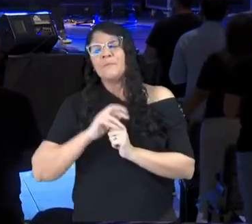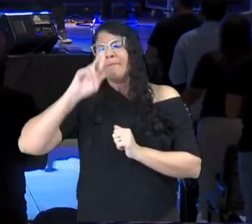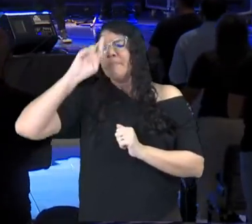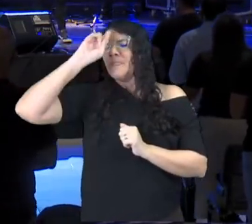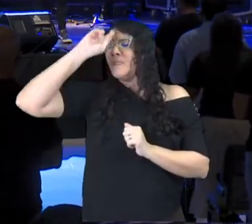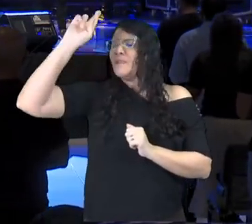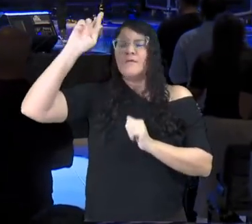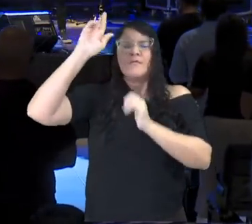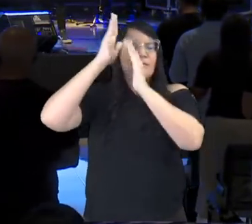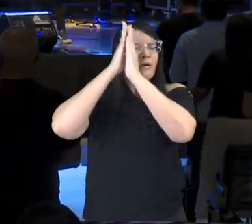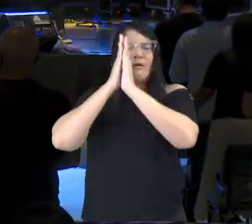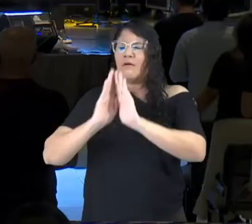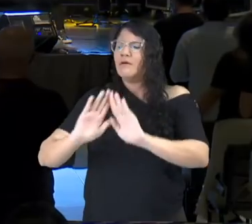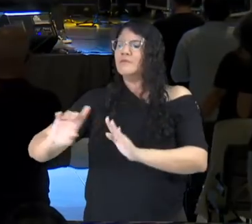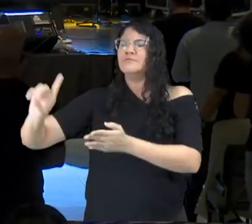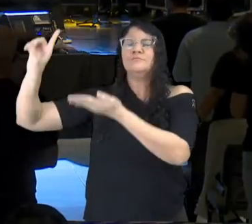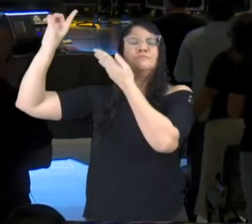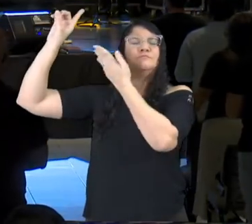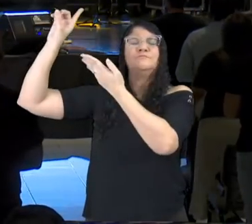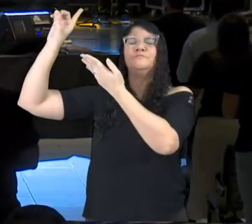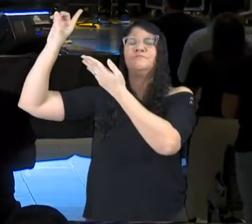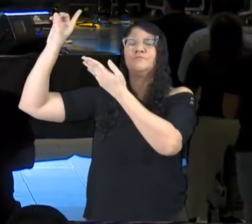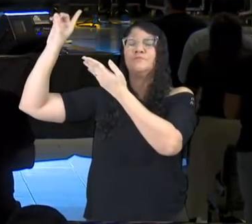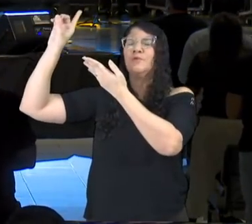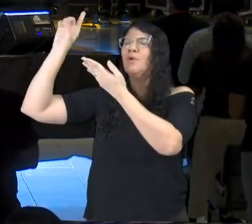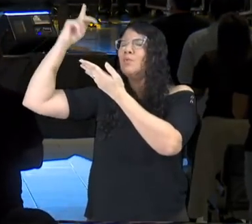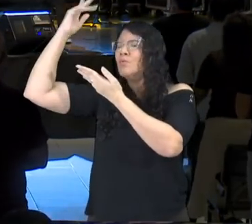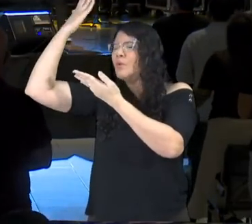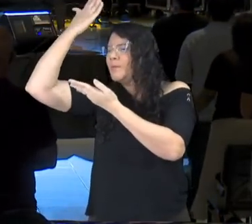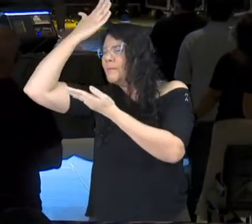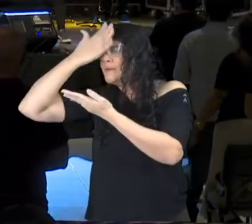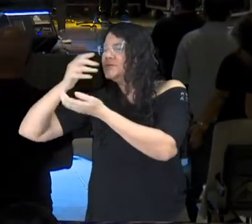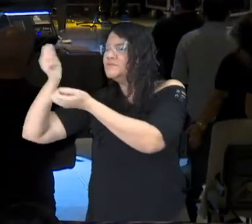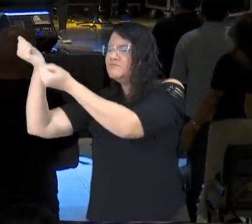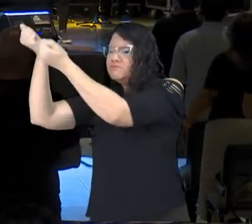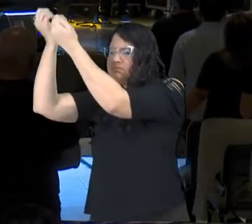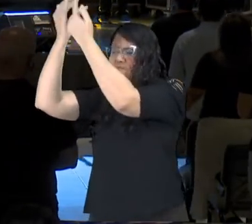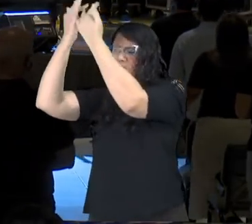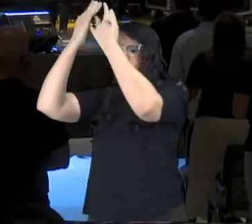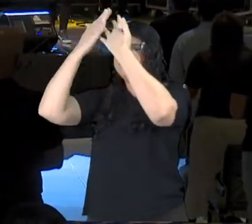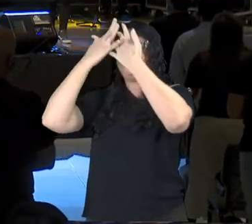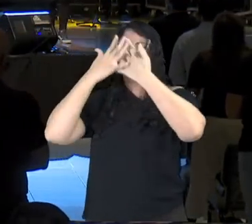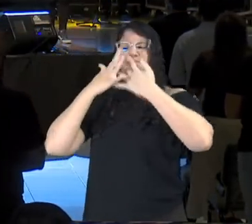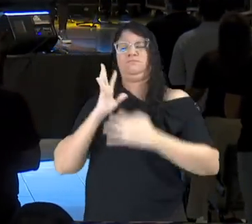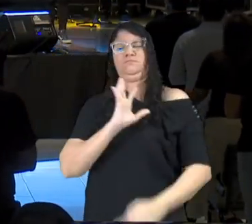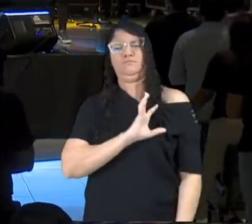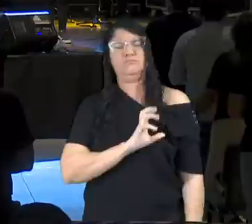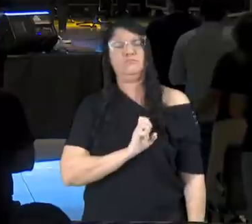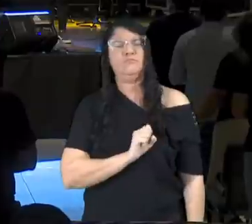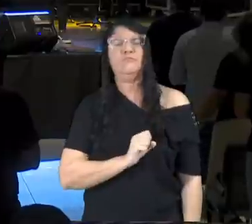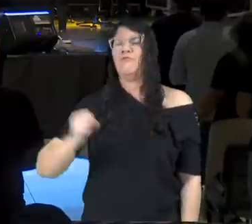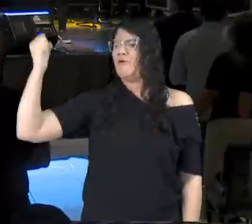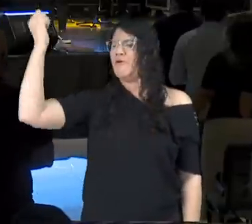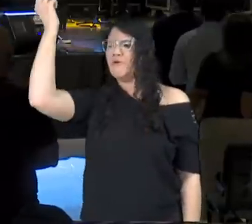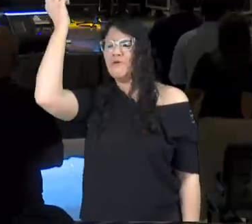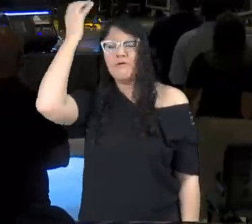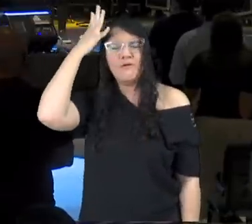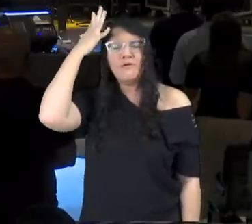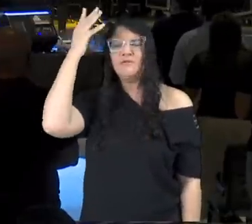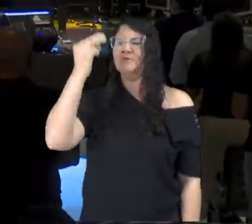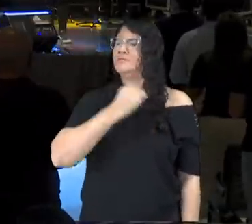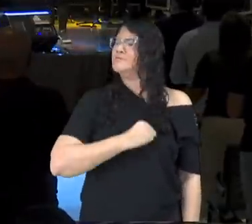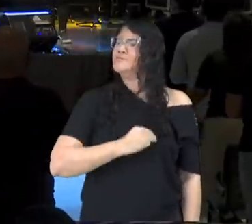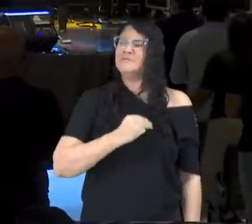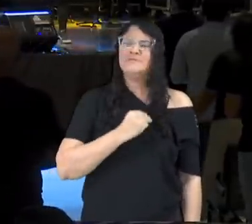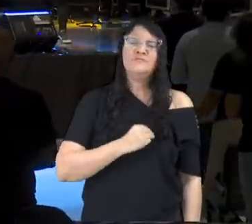tua presença é de onde flui o amor. Onde flui o amor. De onde flui a graça, de onde flui a